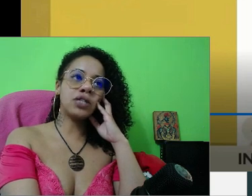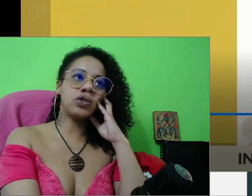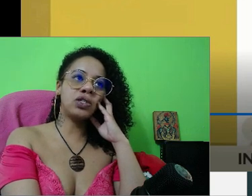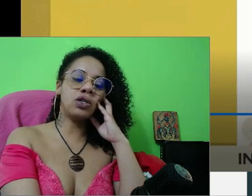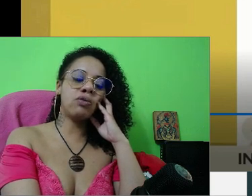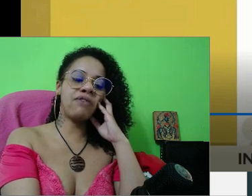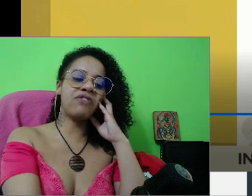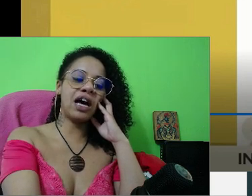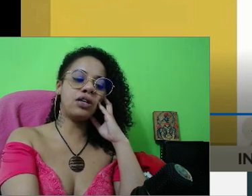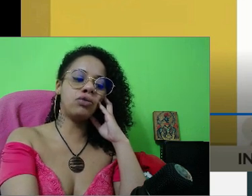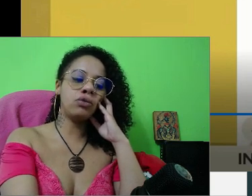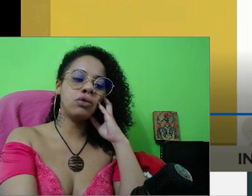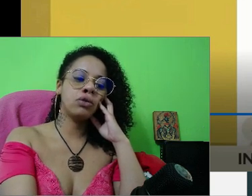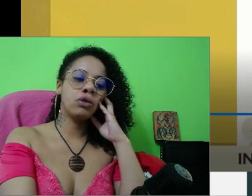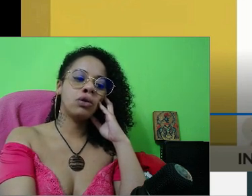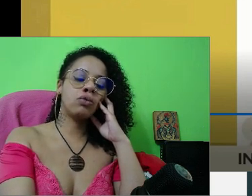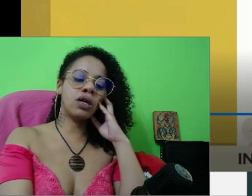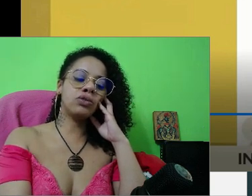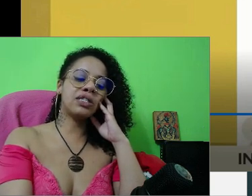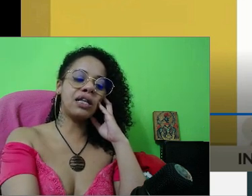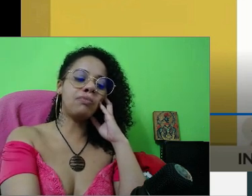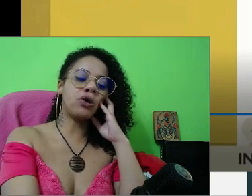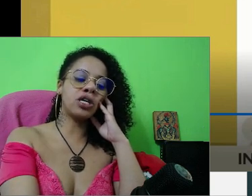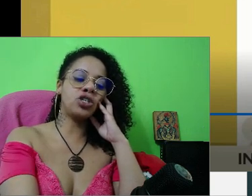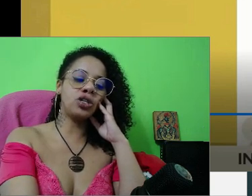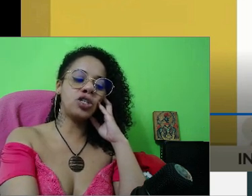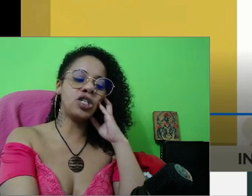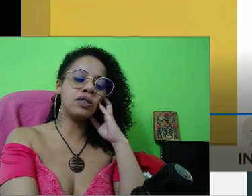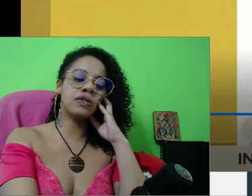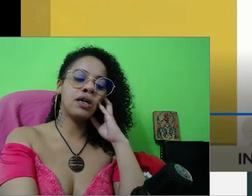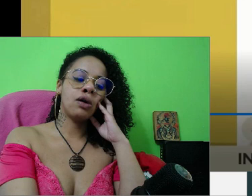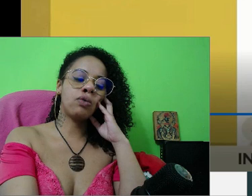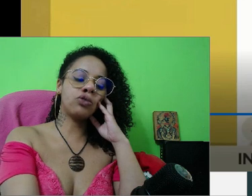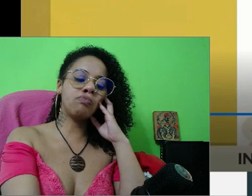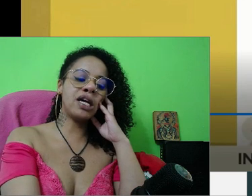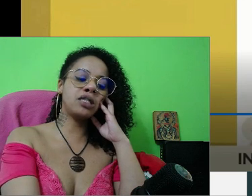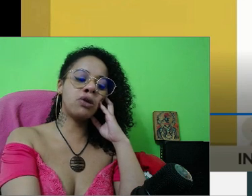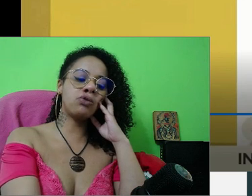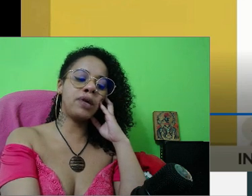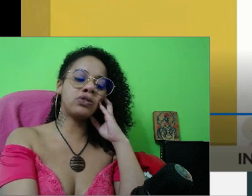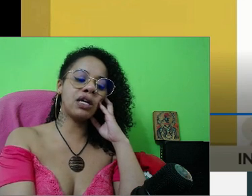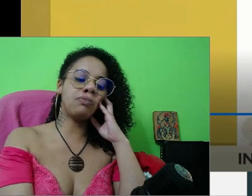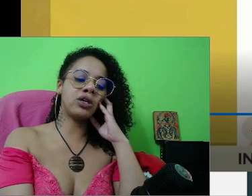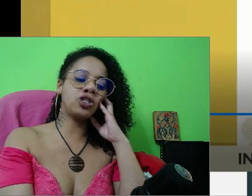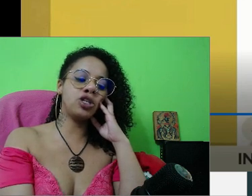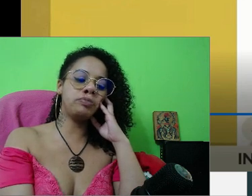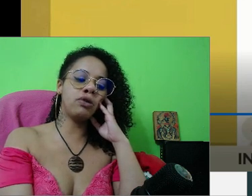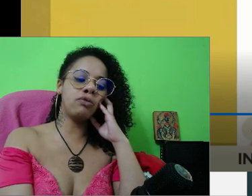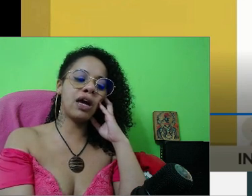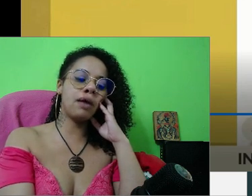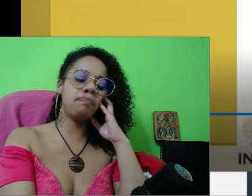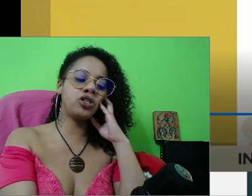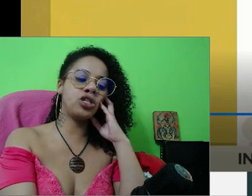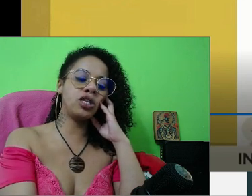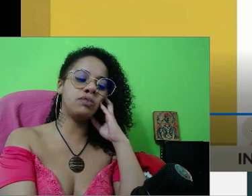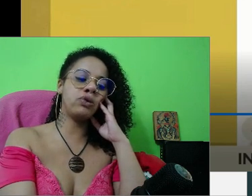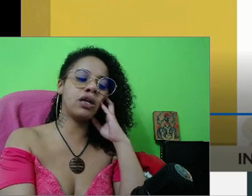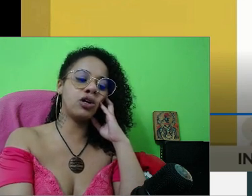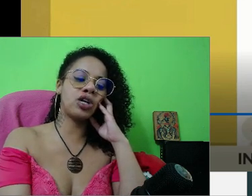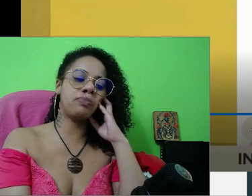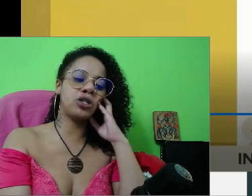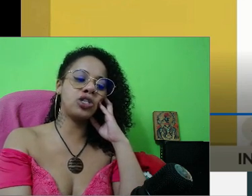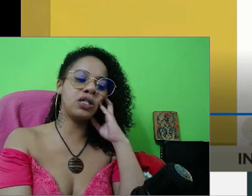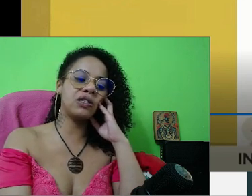o raciocínio é válido quando sai da boca de x quando o mesmo argumento sai da boca de y é